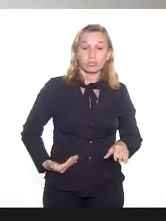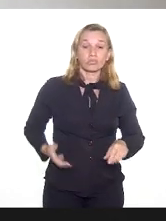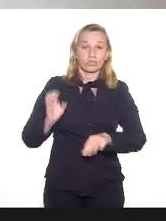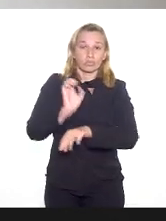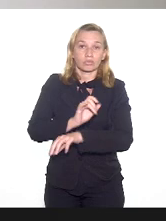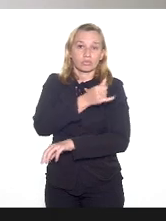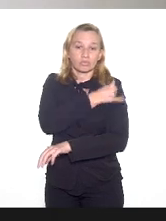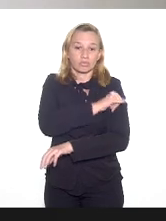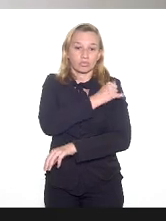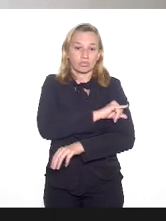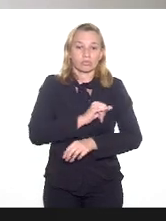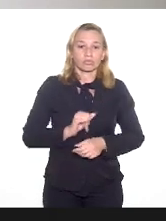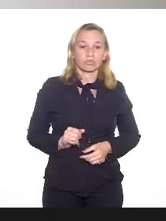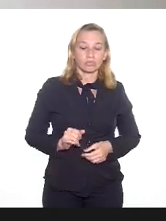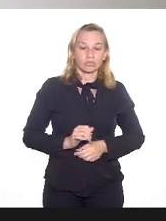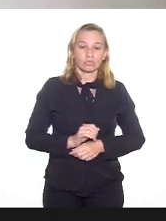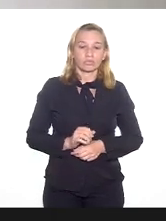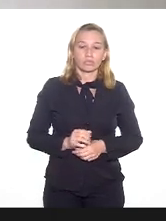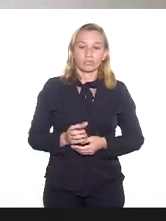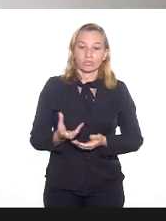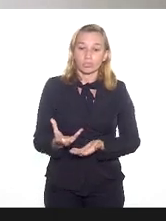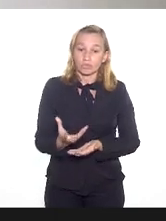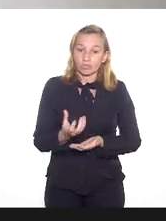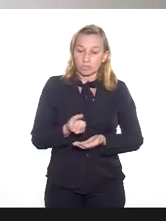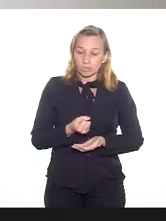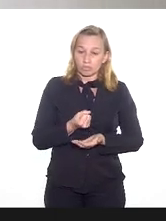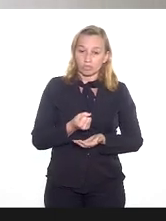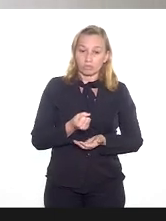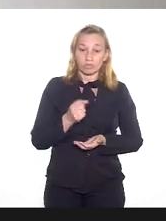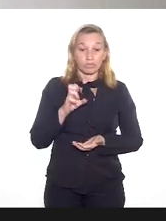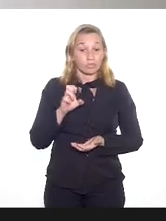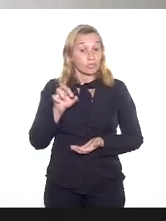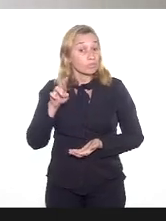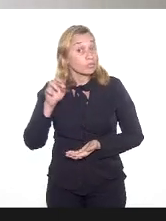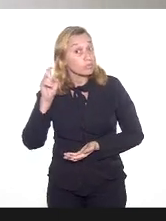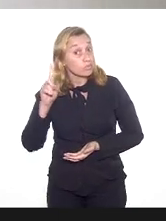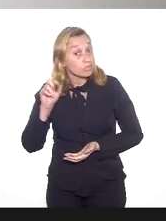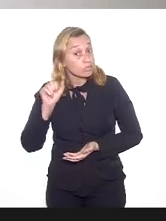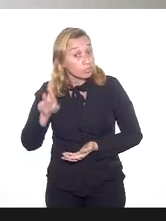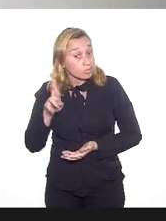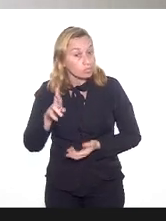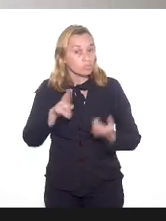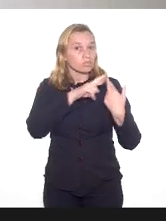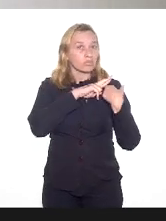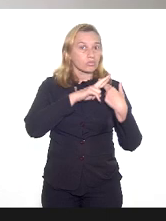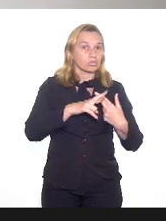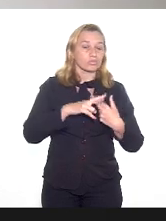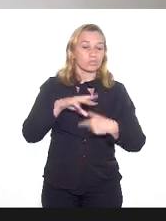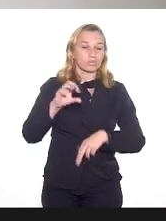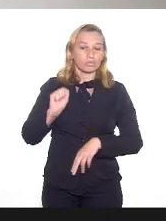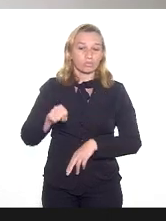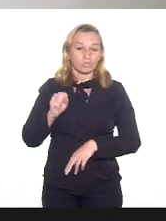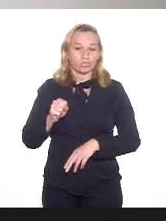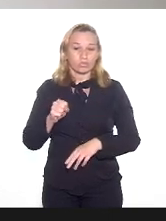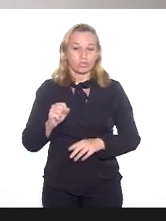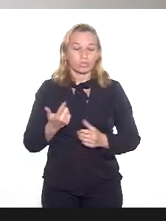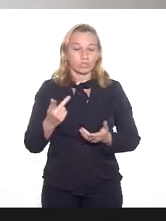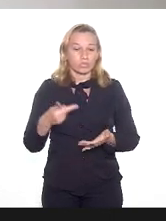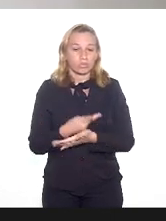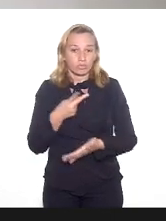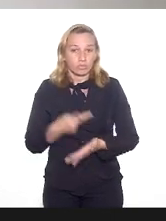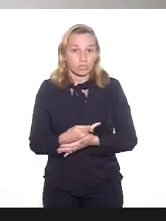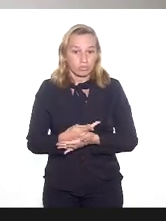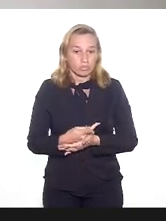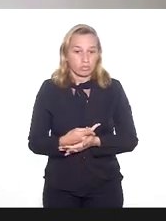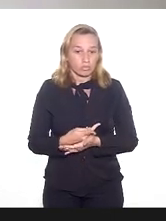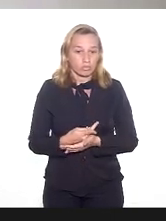Janeiro e que ainda se beneficia da condição de credor, seja responsabilizado civilmente por estes atos,